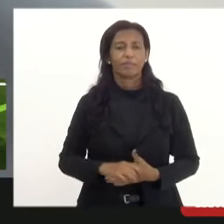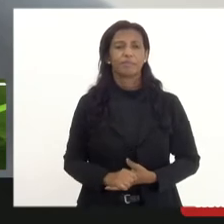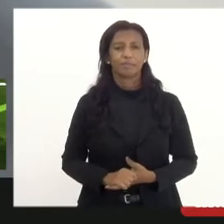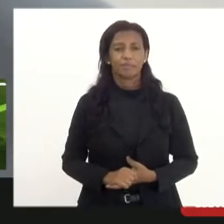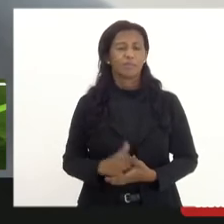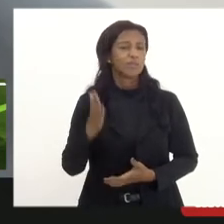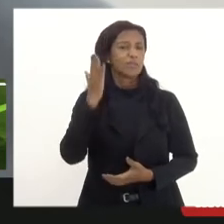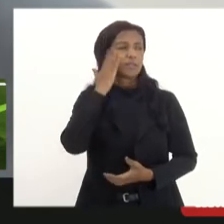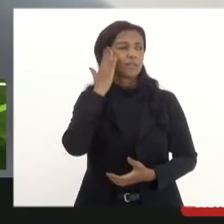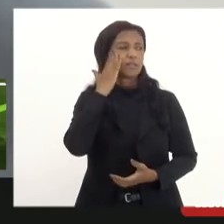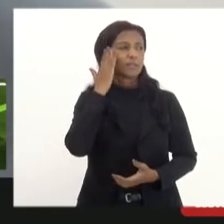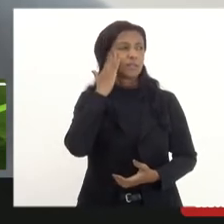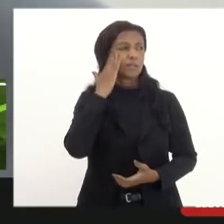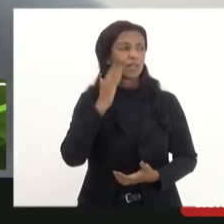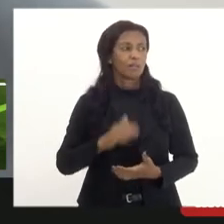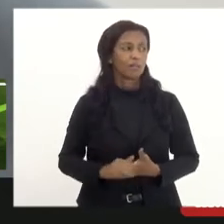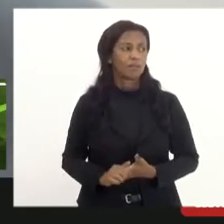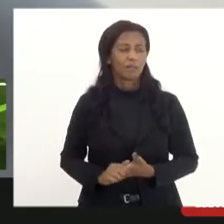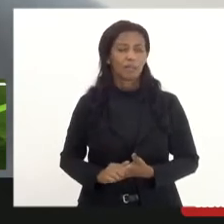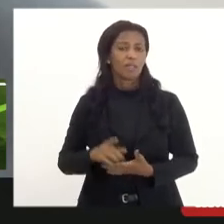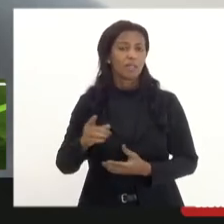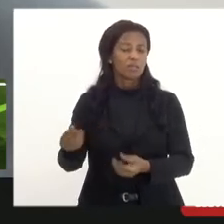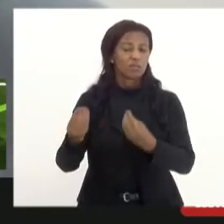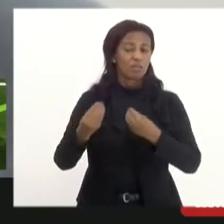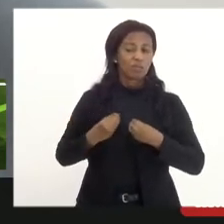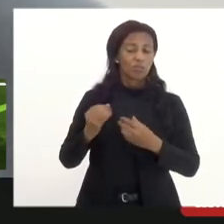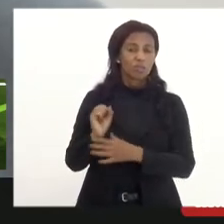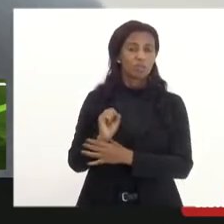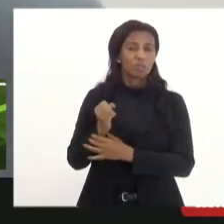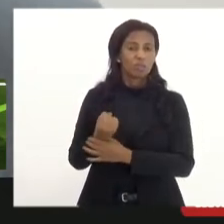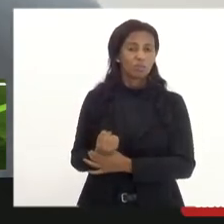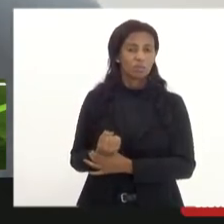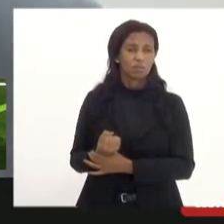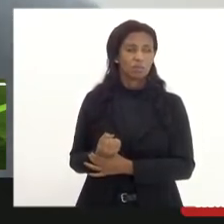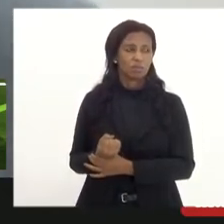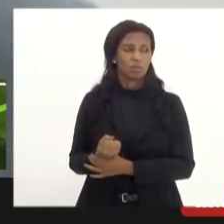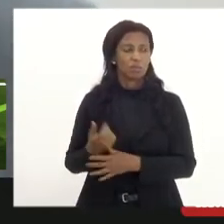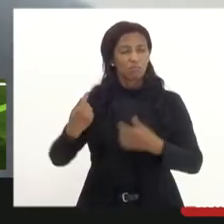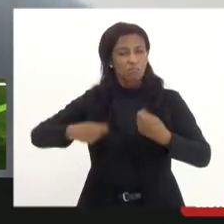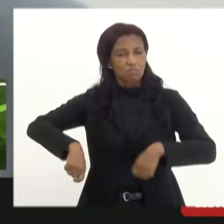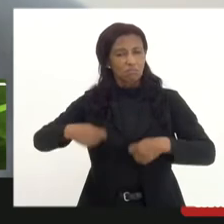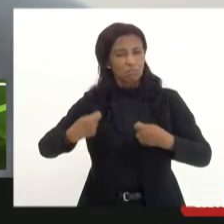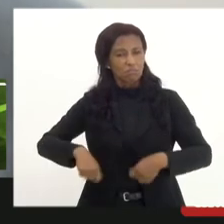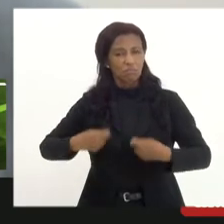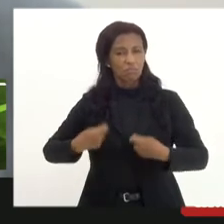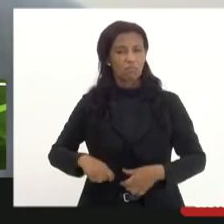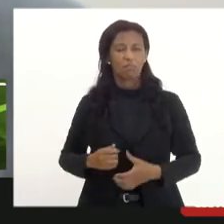que a gente saiba que isso vai nos dar a segurança necessária